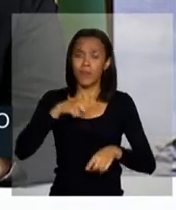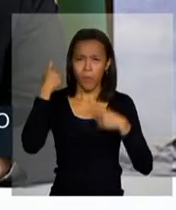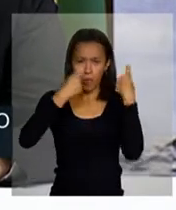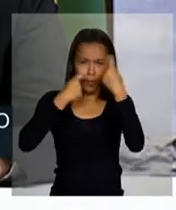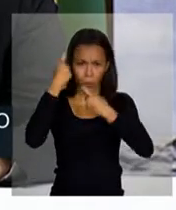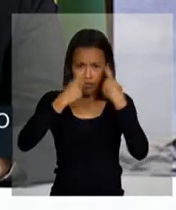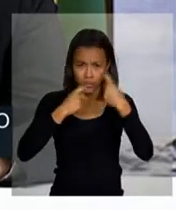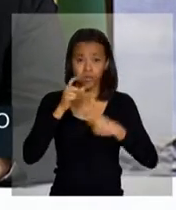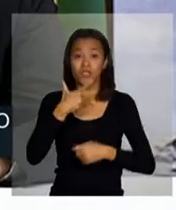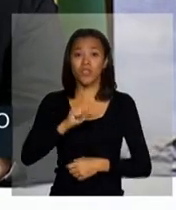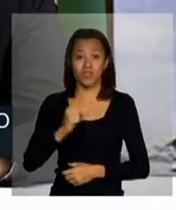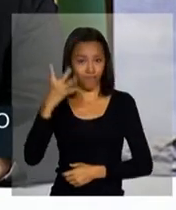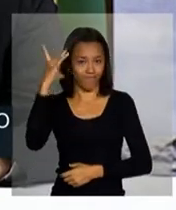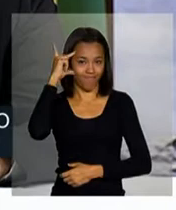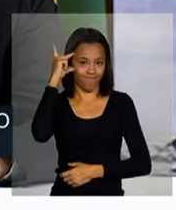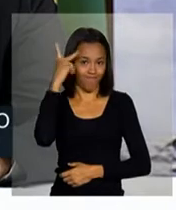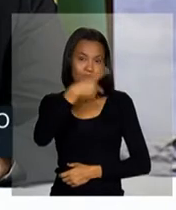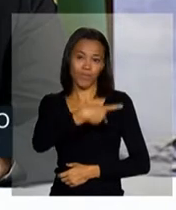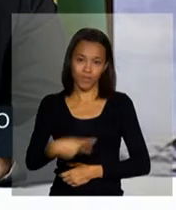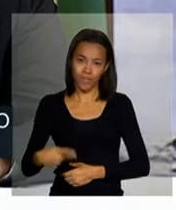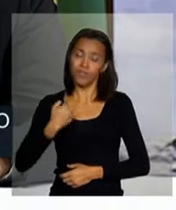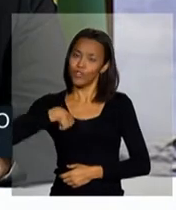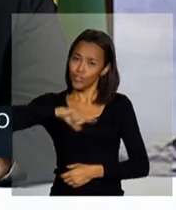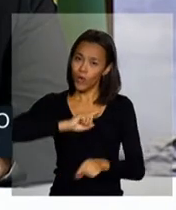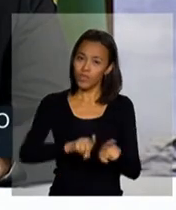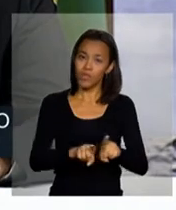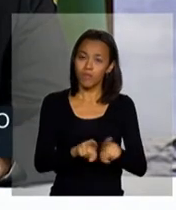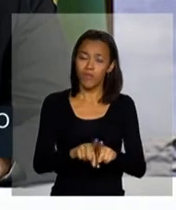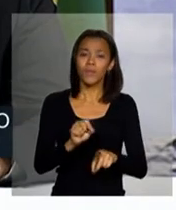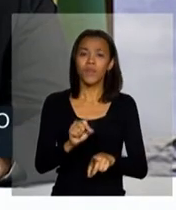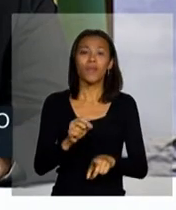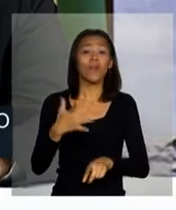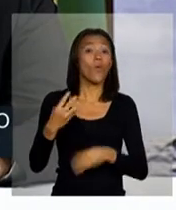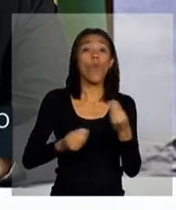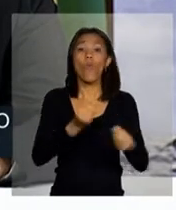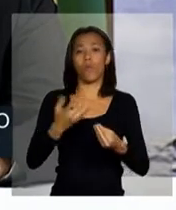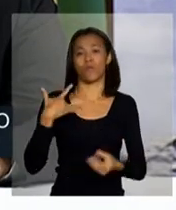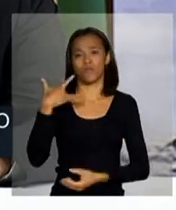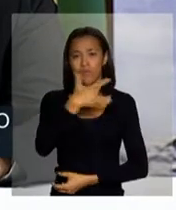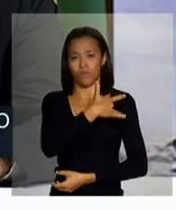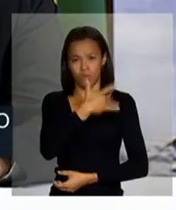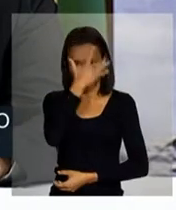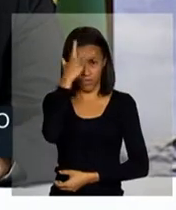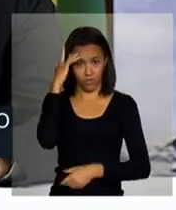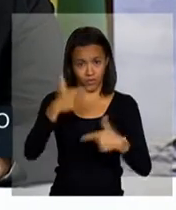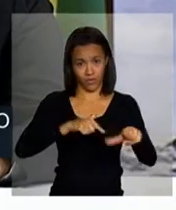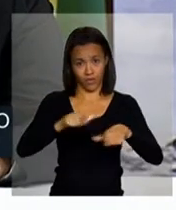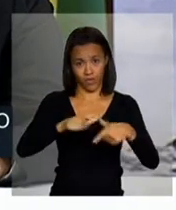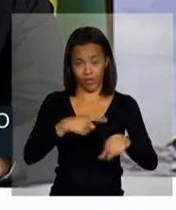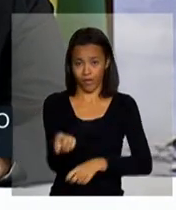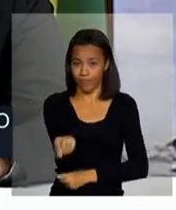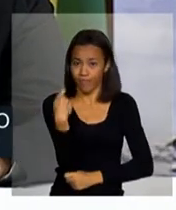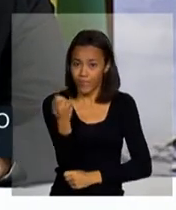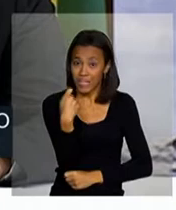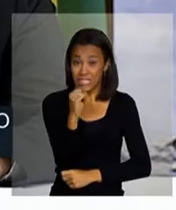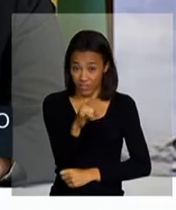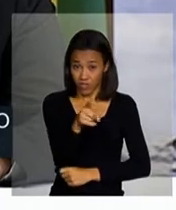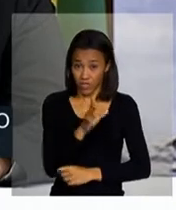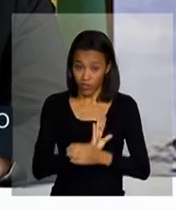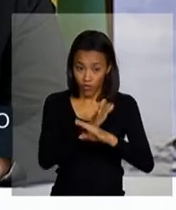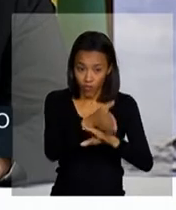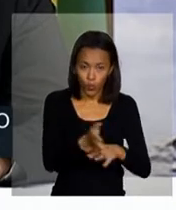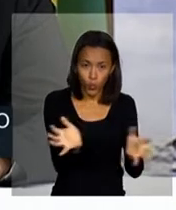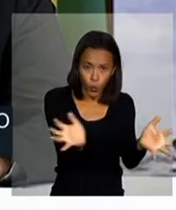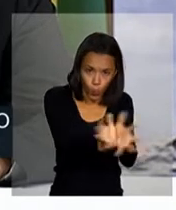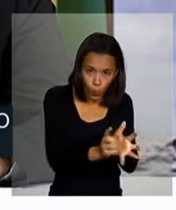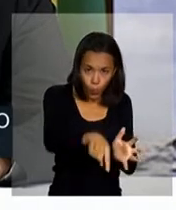da presidenta Dilma e de todos nós com as condições de saúde. Vocês forem uma colônia, vocês